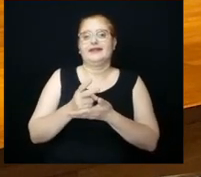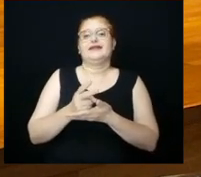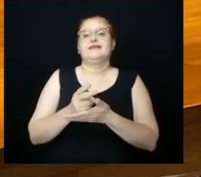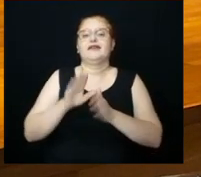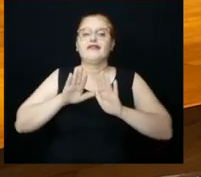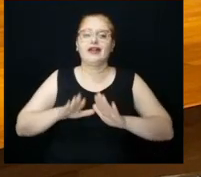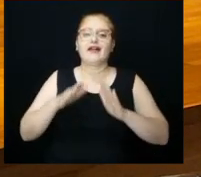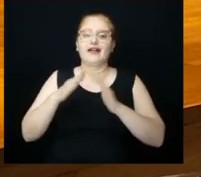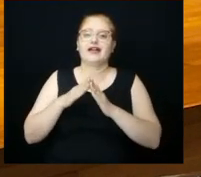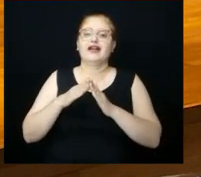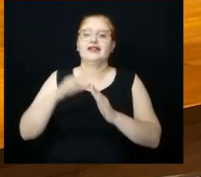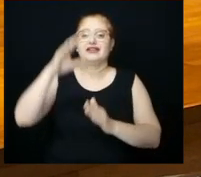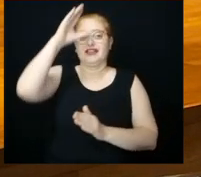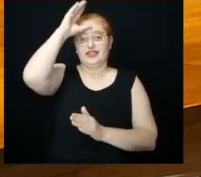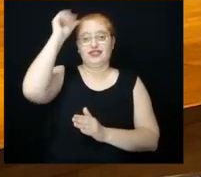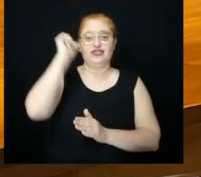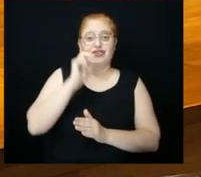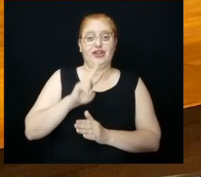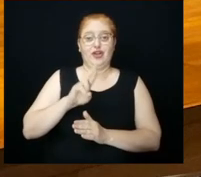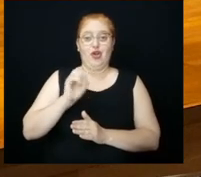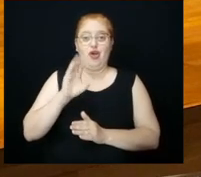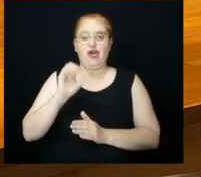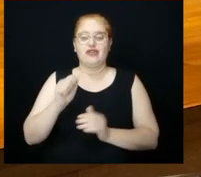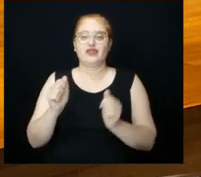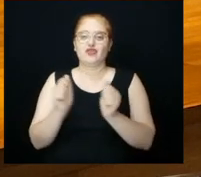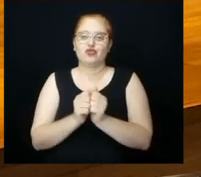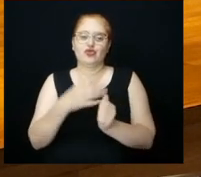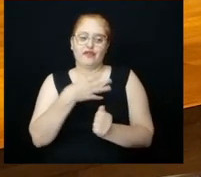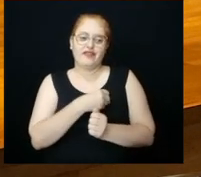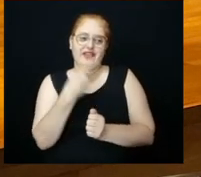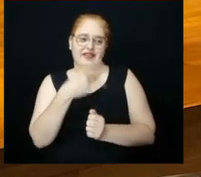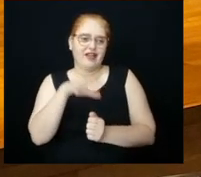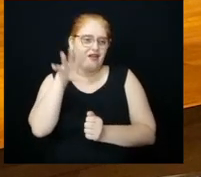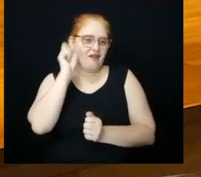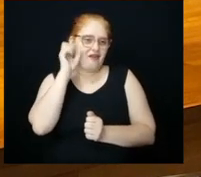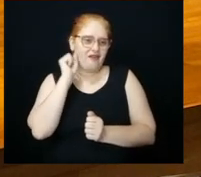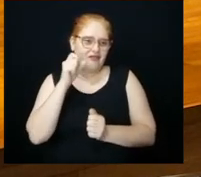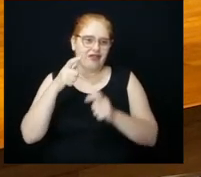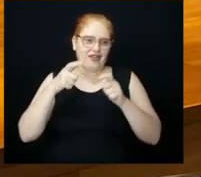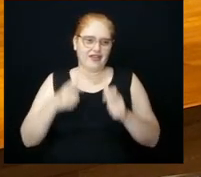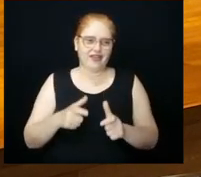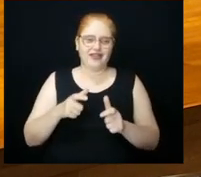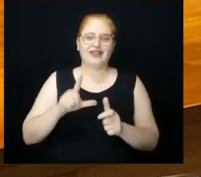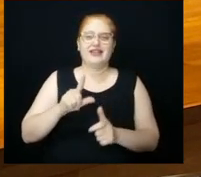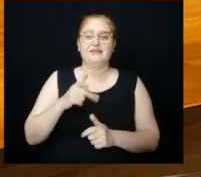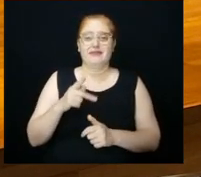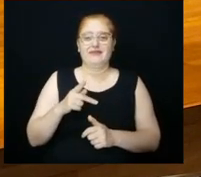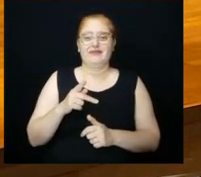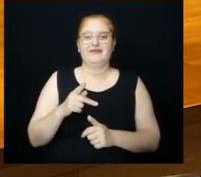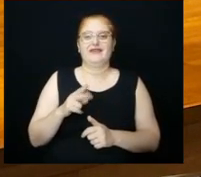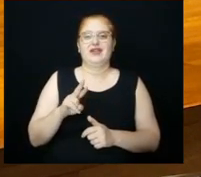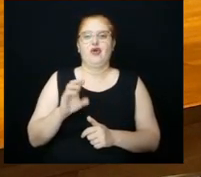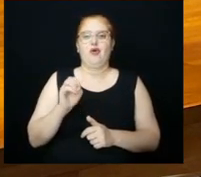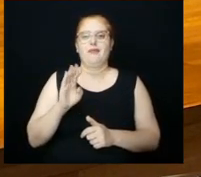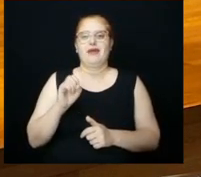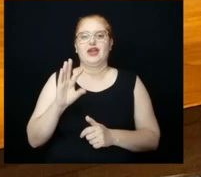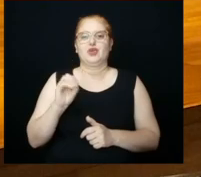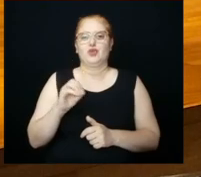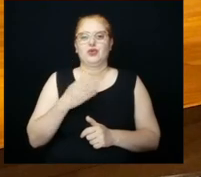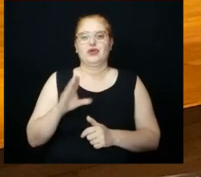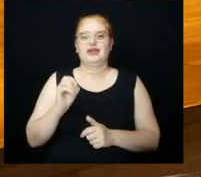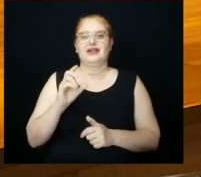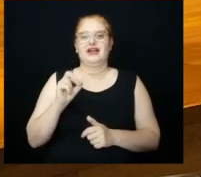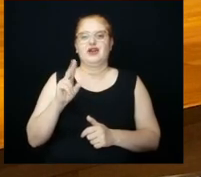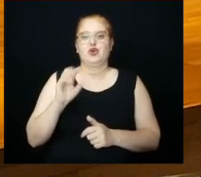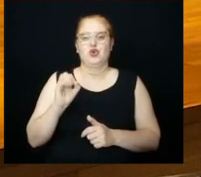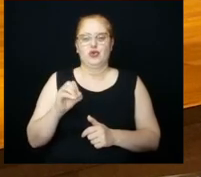Rosa. Passava lá as tardes com as filhas dela a ouvir os discos do Roberto Carlos. Ela era minha madrinha, mas para